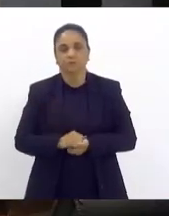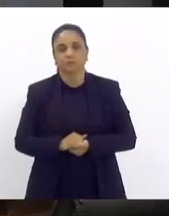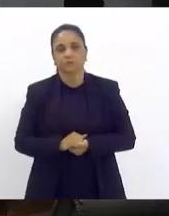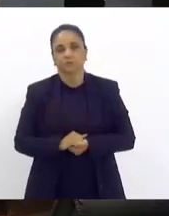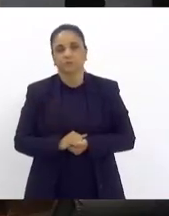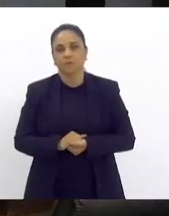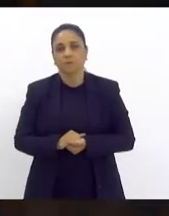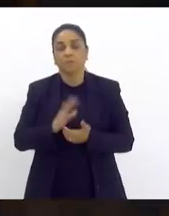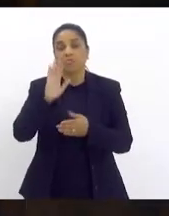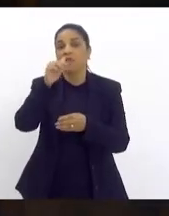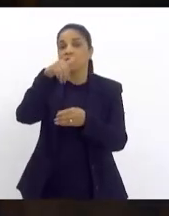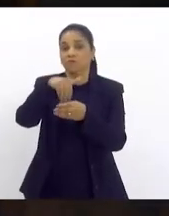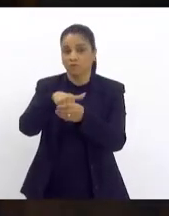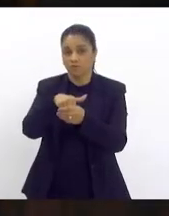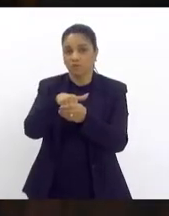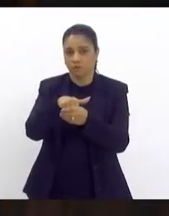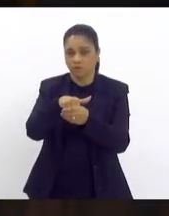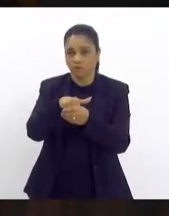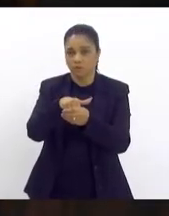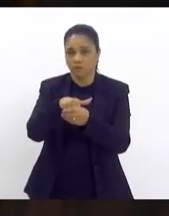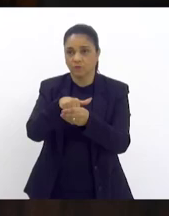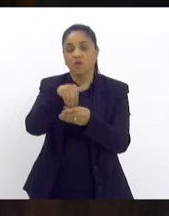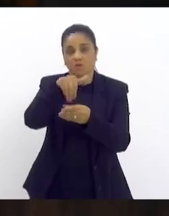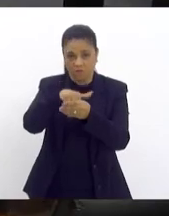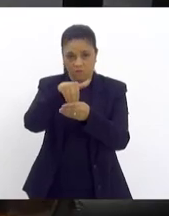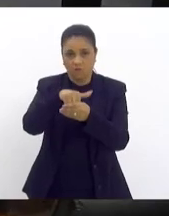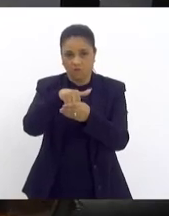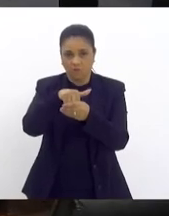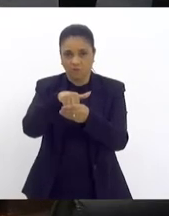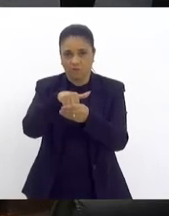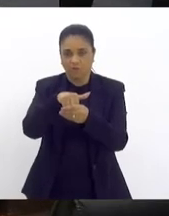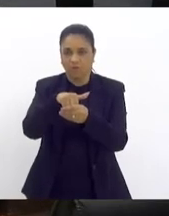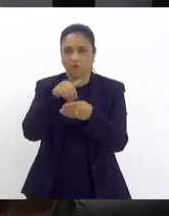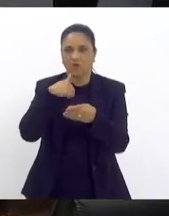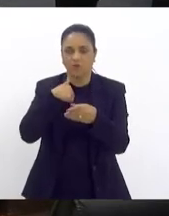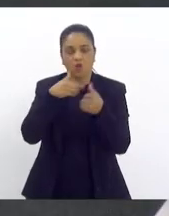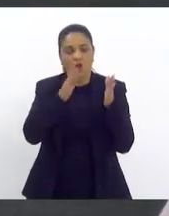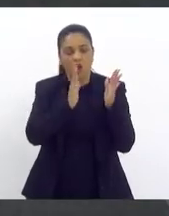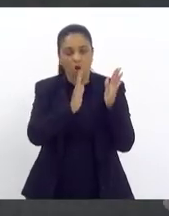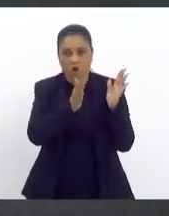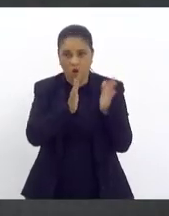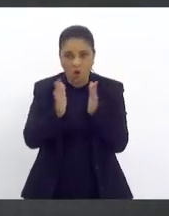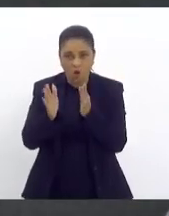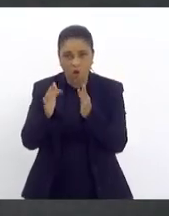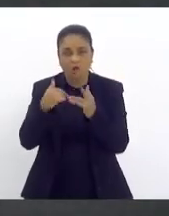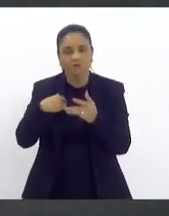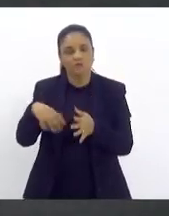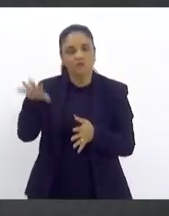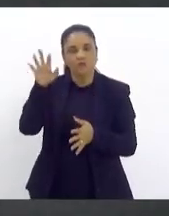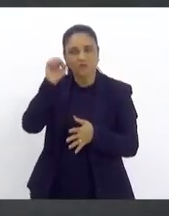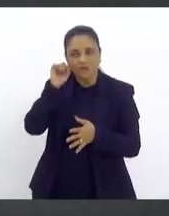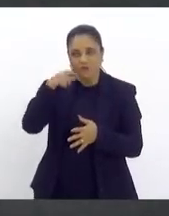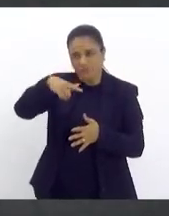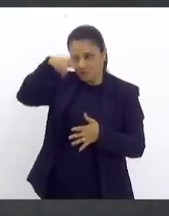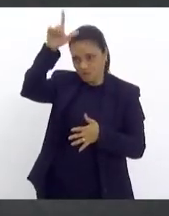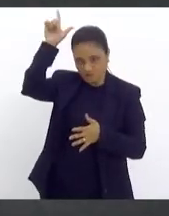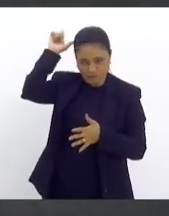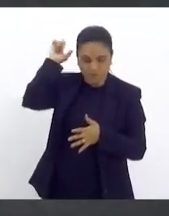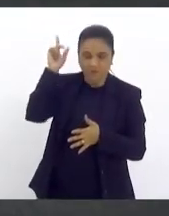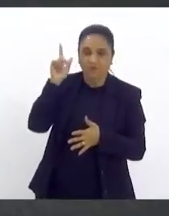em votação presente estava ouvindo aqui atentamente o nosso professor Dr Luiz Paulo